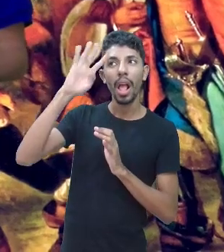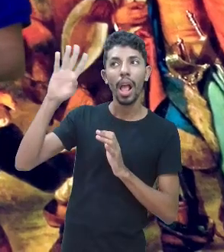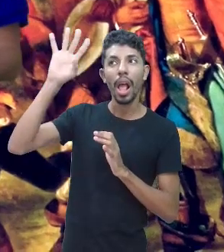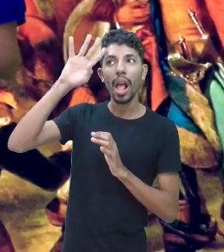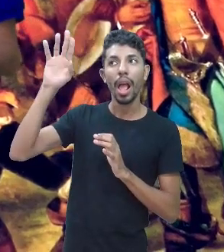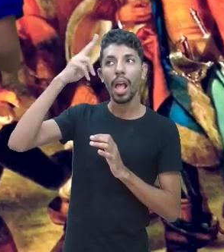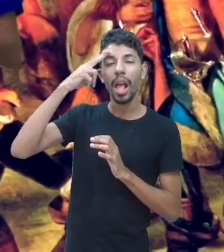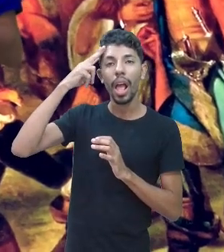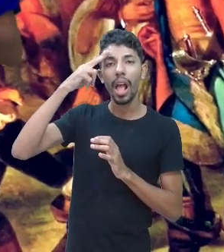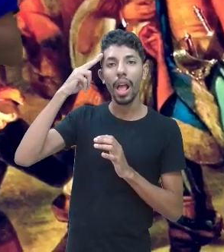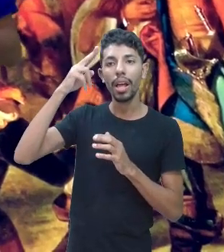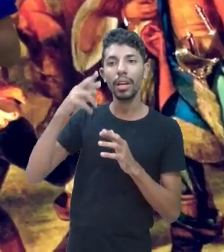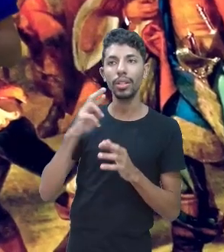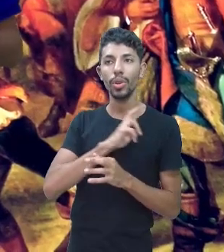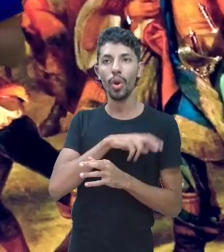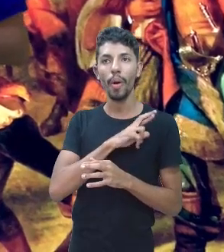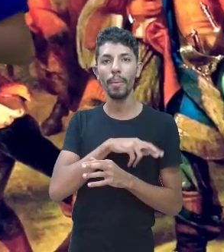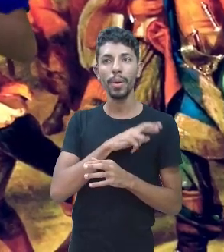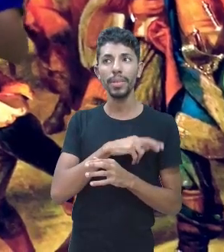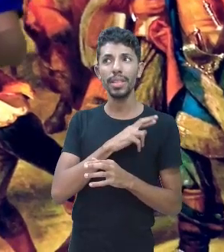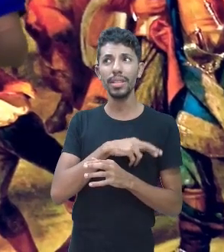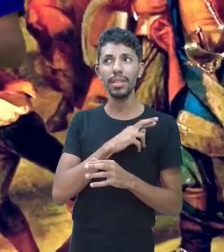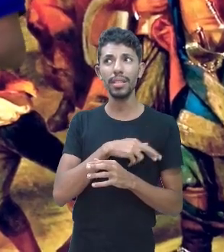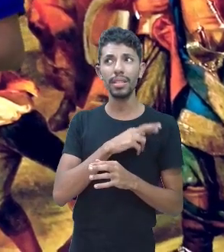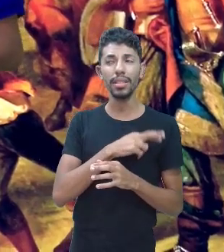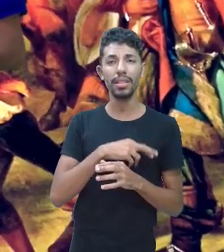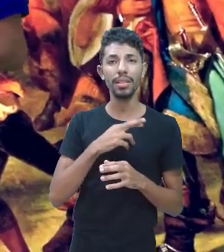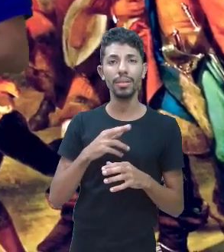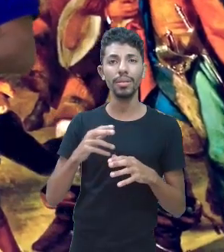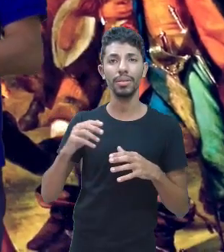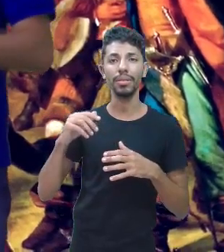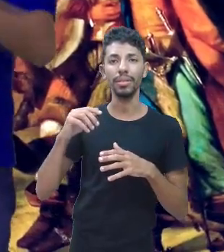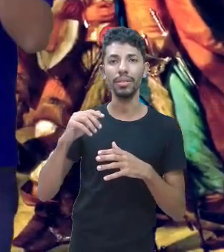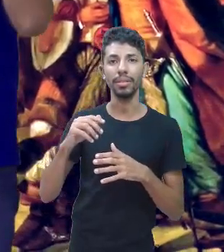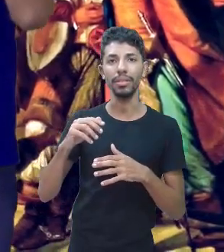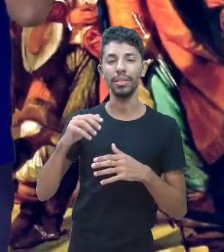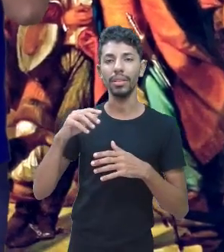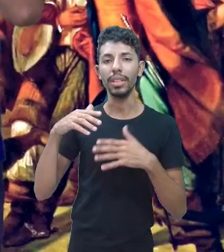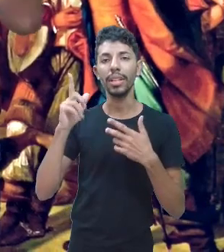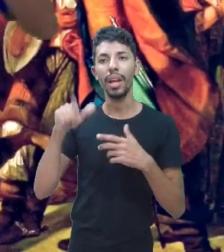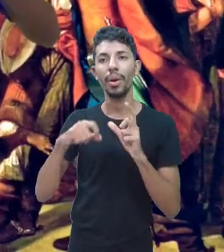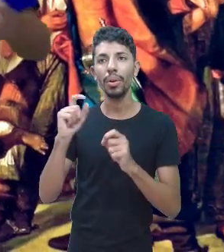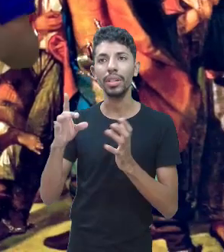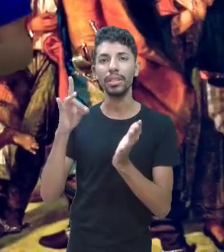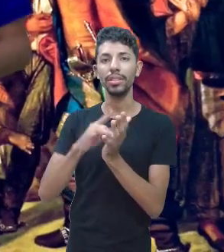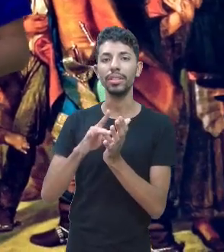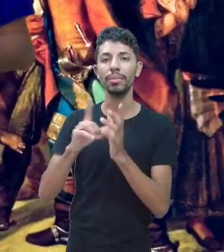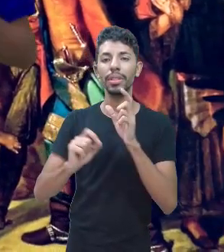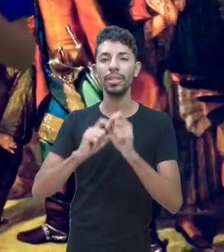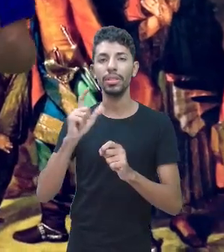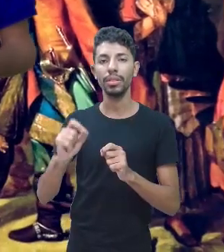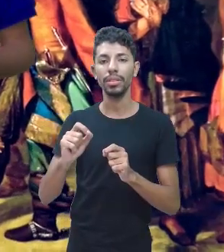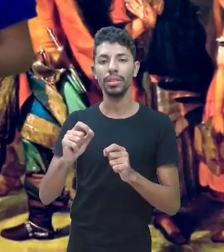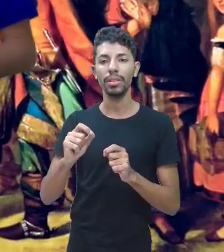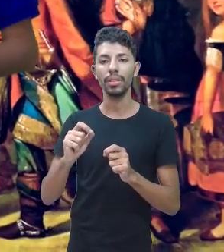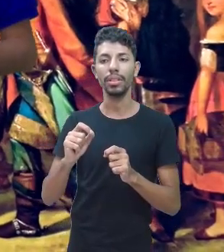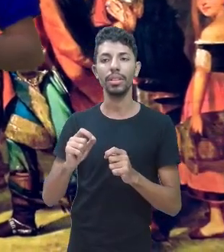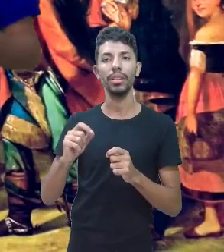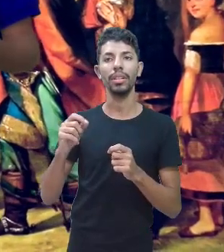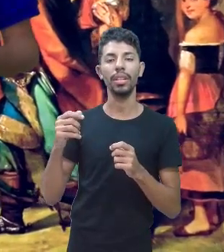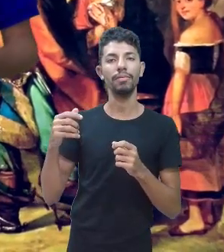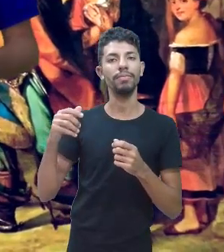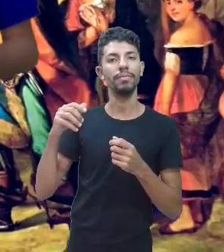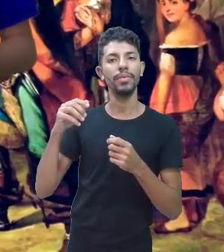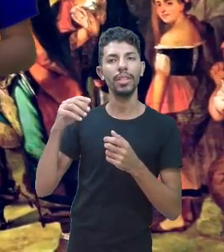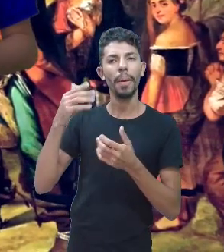influenciado pelo romantismo, pelas obras que era justamente, né, o que estava na moda naquele período, que